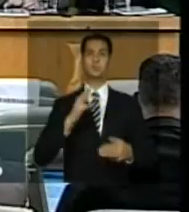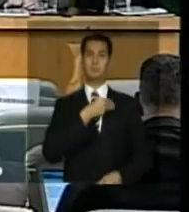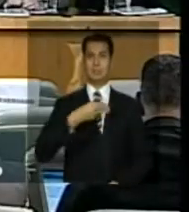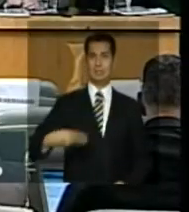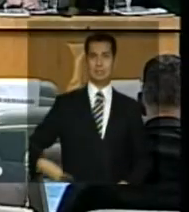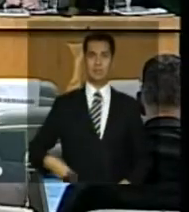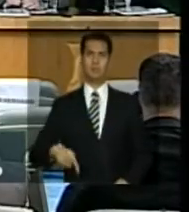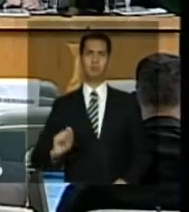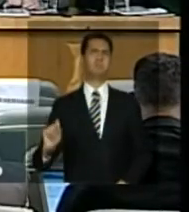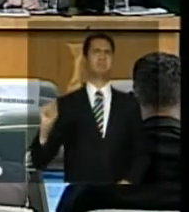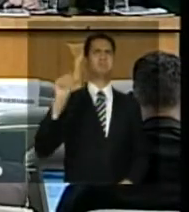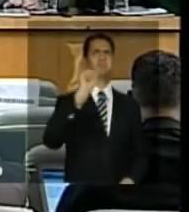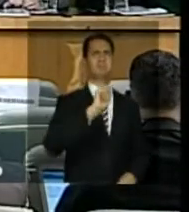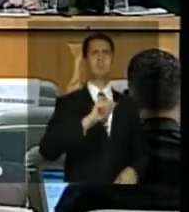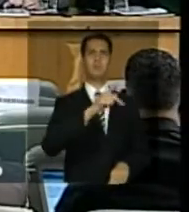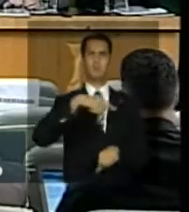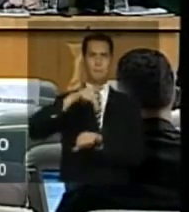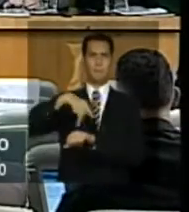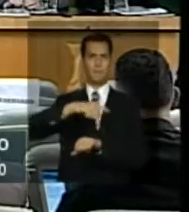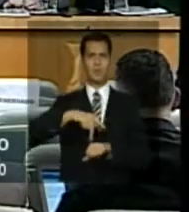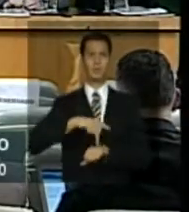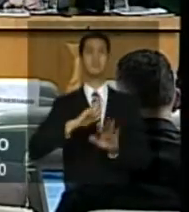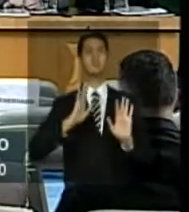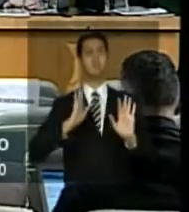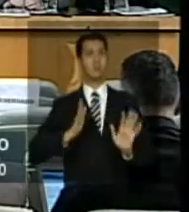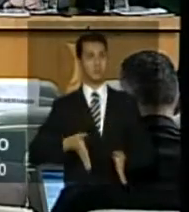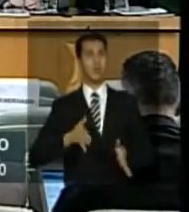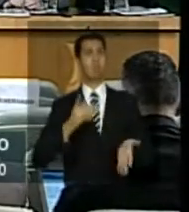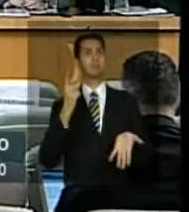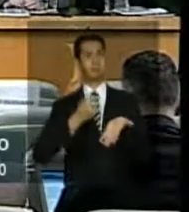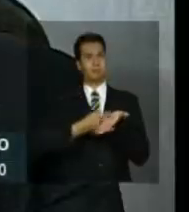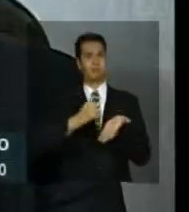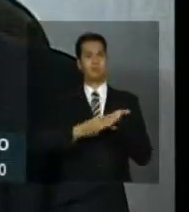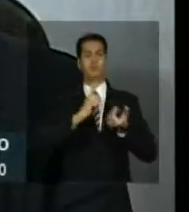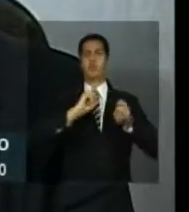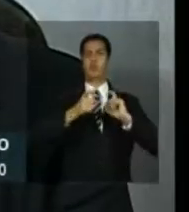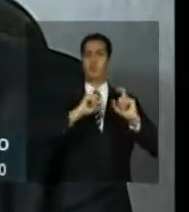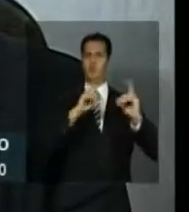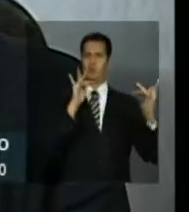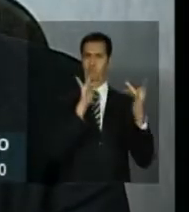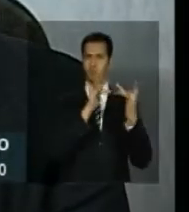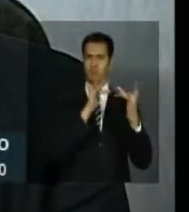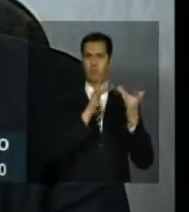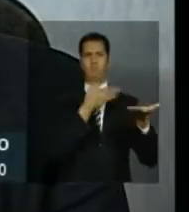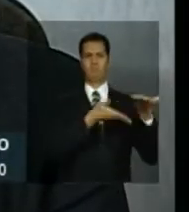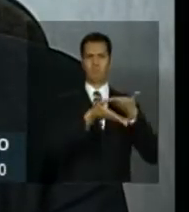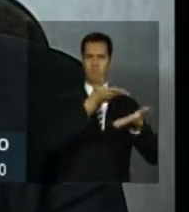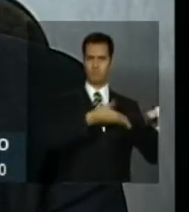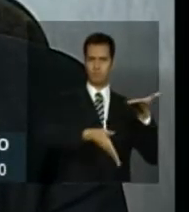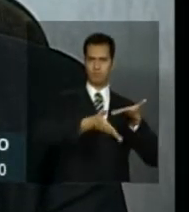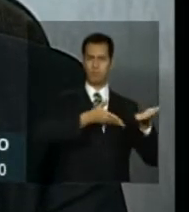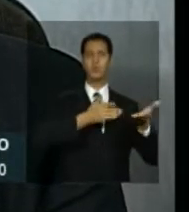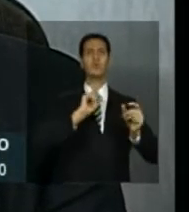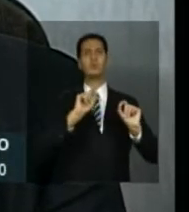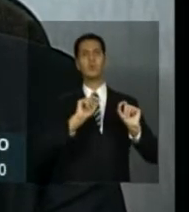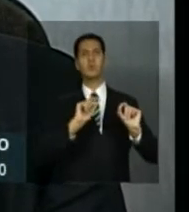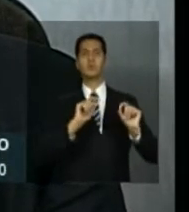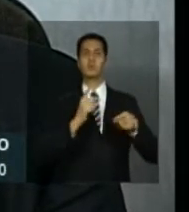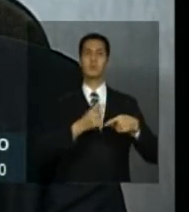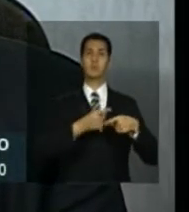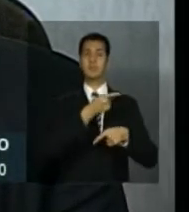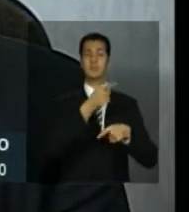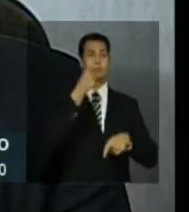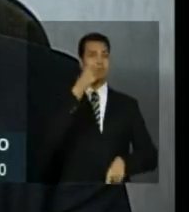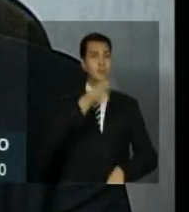sério 12 12 com contatos bilaterais já marcados que dizem respeito a interesses de